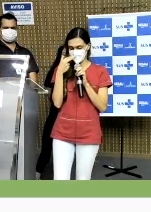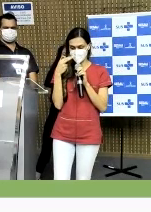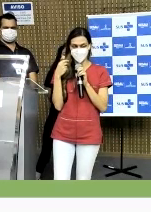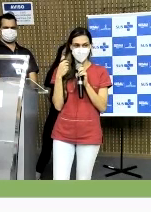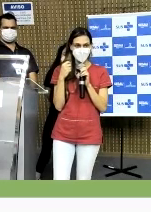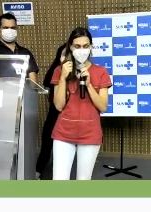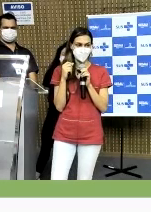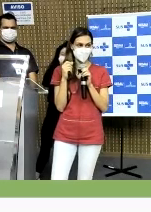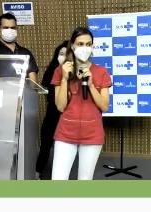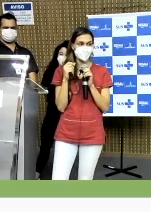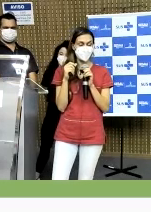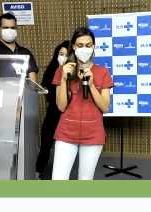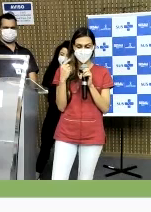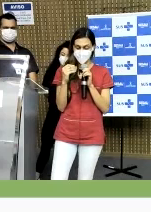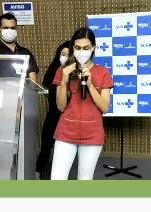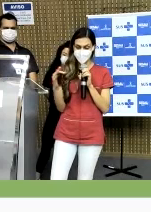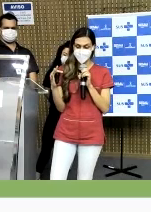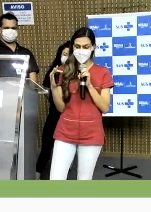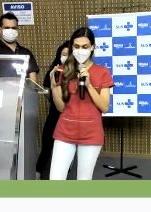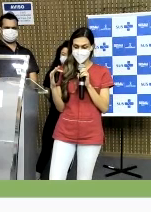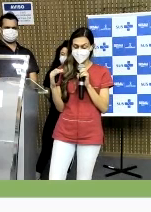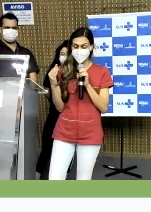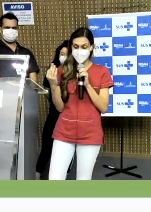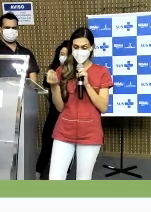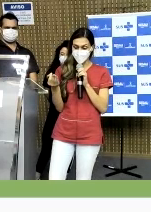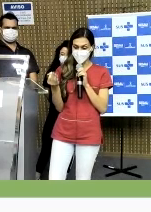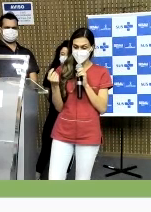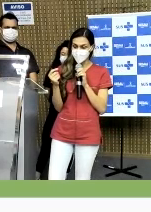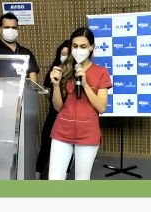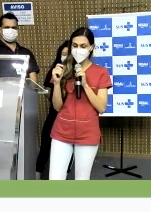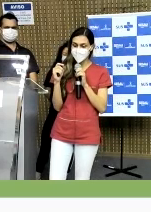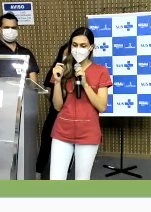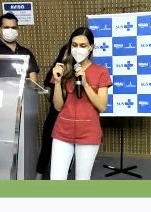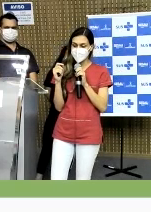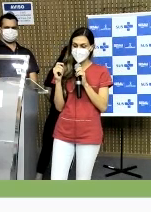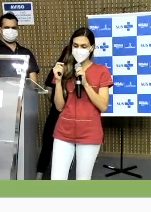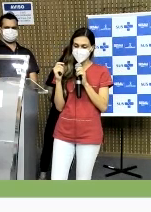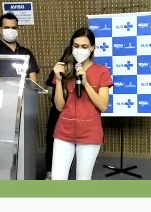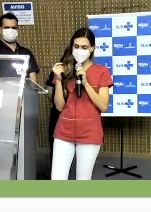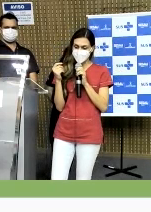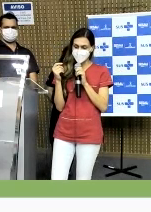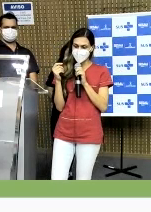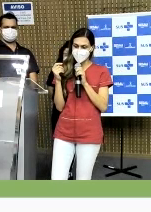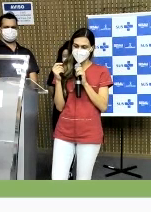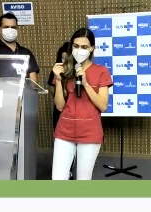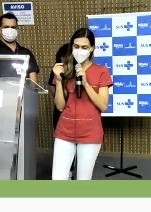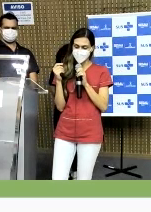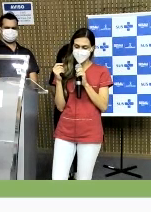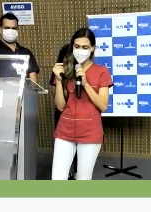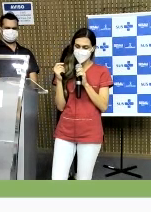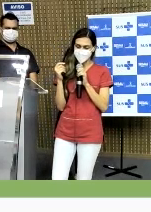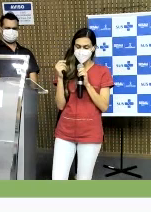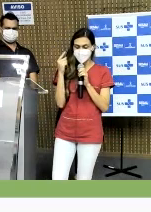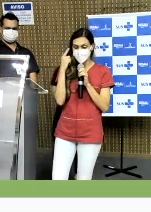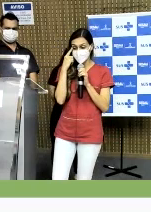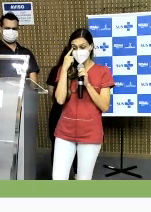de 2022, que é a nossa meta, né? Até lá já está ter melhorado muito isso. E os mecanismos e indicadores para